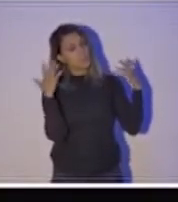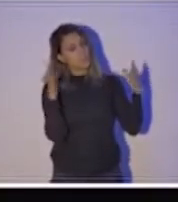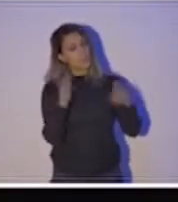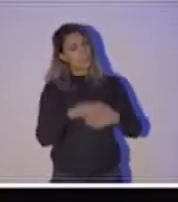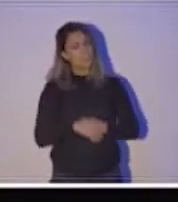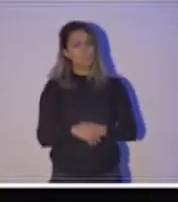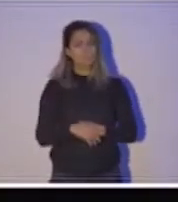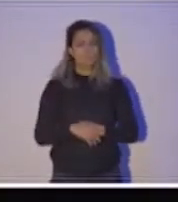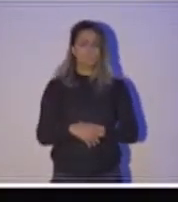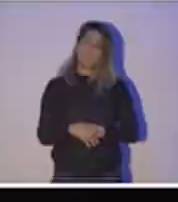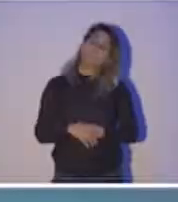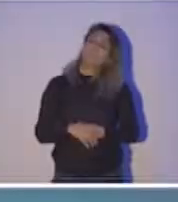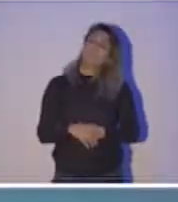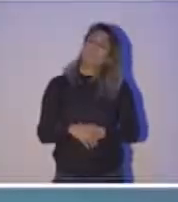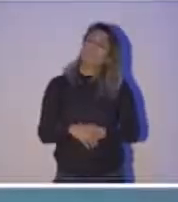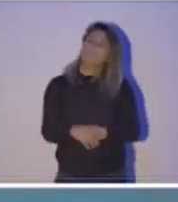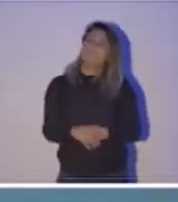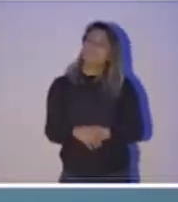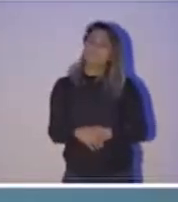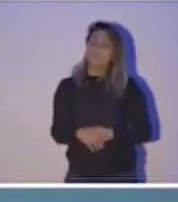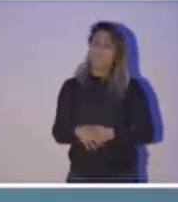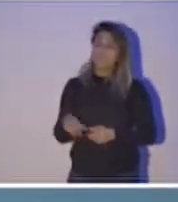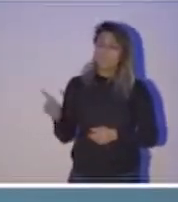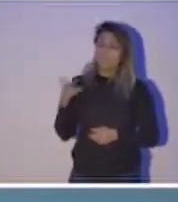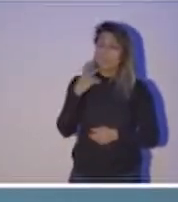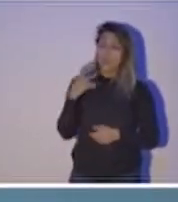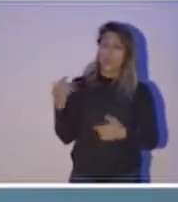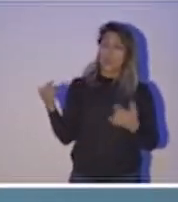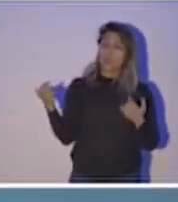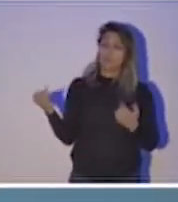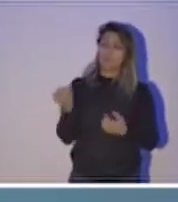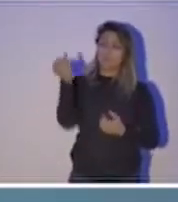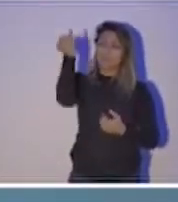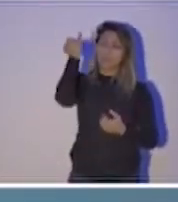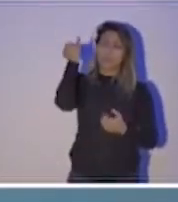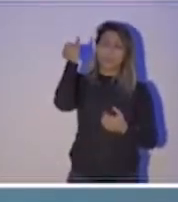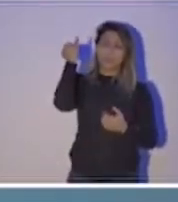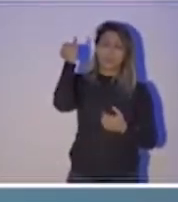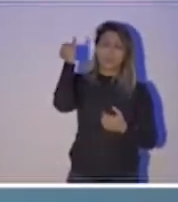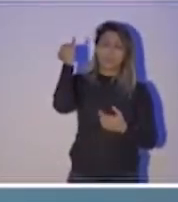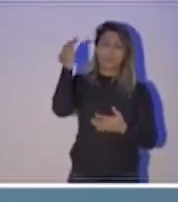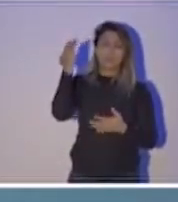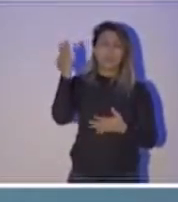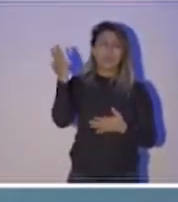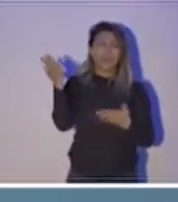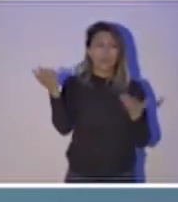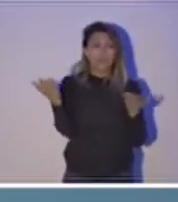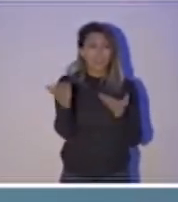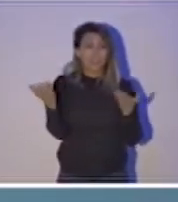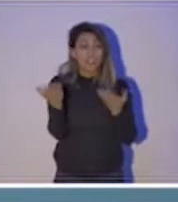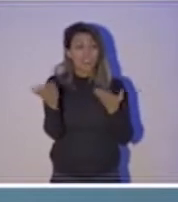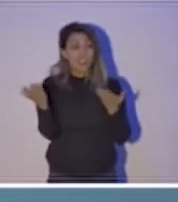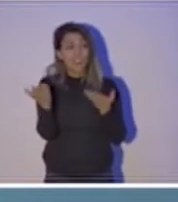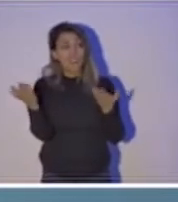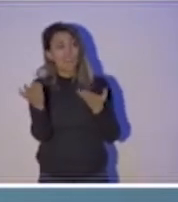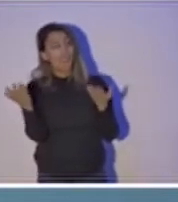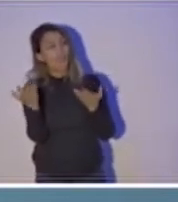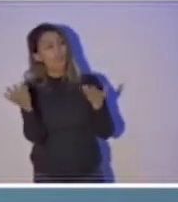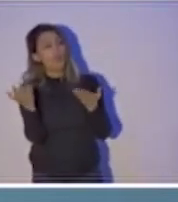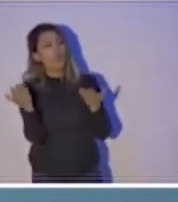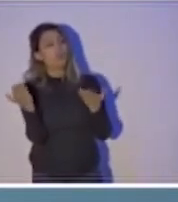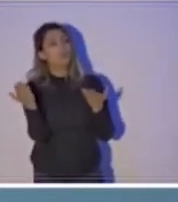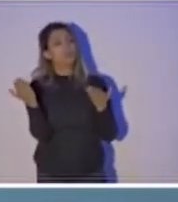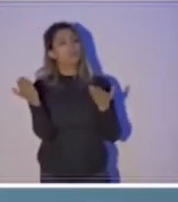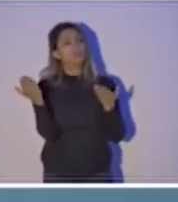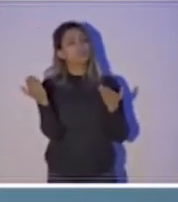Professor Rodolfo tocou em vários pontos super importantes, mas antes de seguir, eu queria lembrar vocês do Slido, porque agora eu me dei conta de que eu não falei, mas acho que vocês já estão aí,